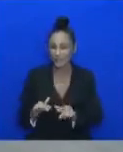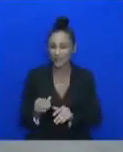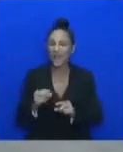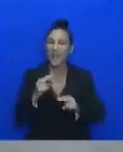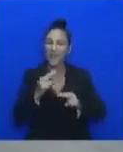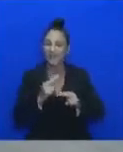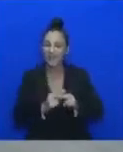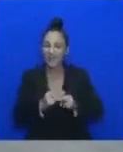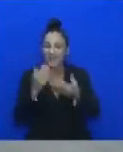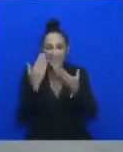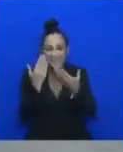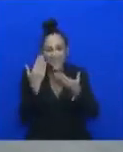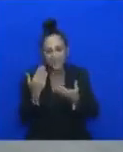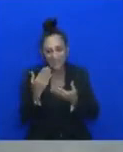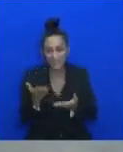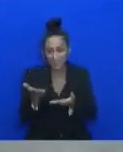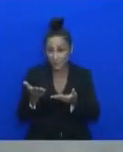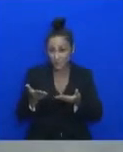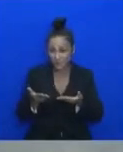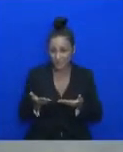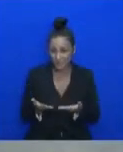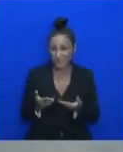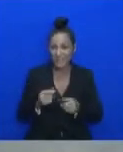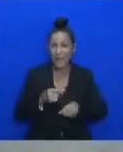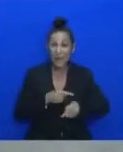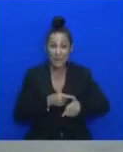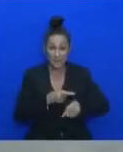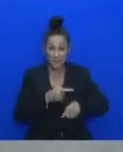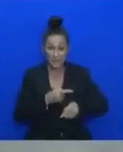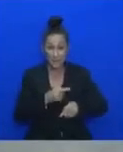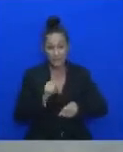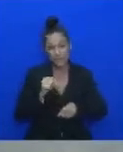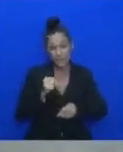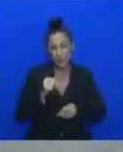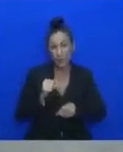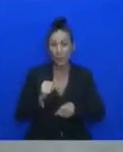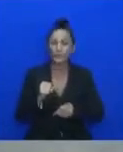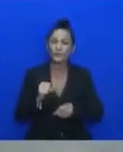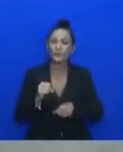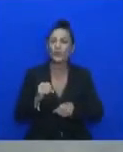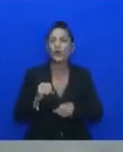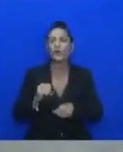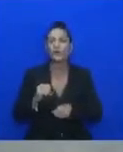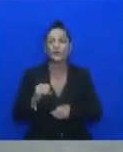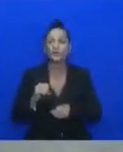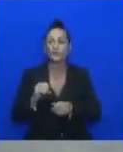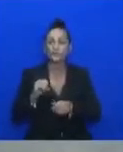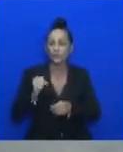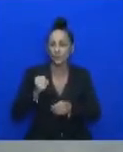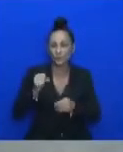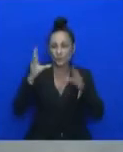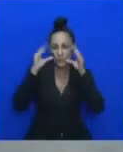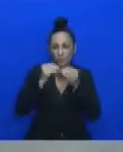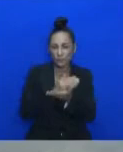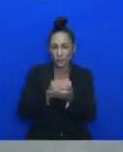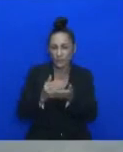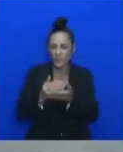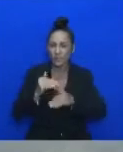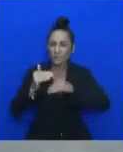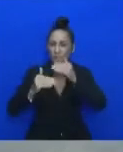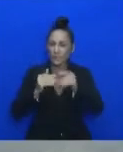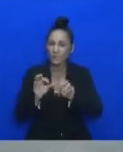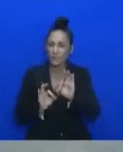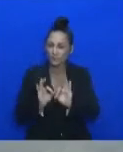a Caixa agradece e os convida para assistirem logo mais. Por volta das 19h45, daremos início aos